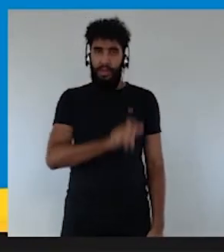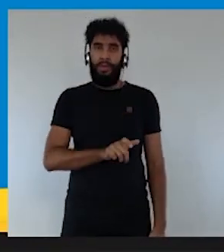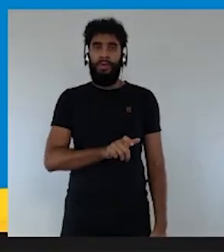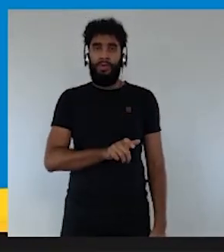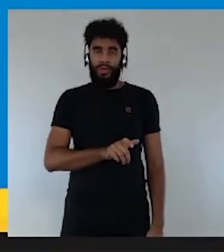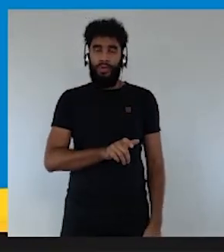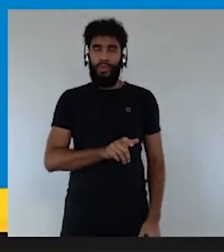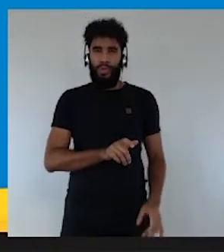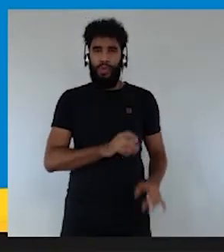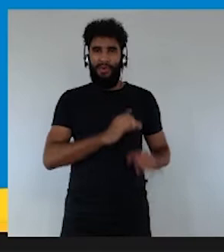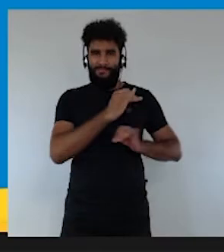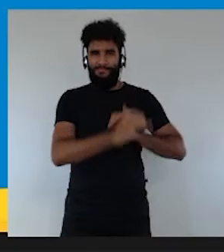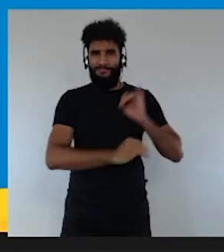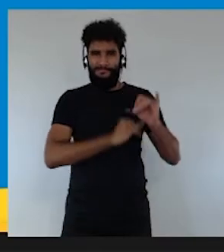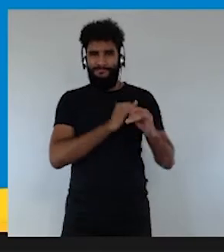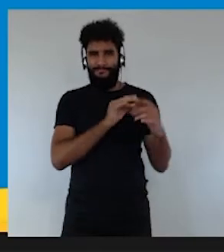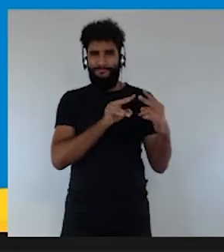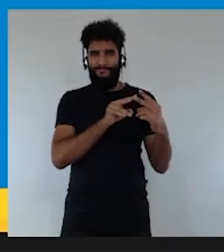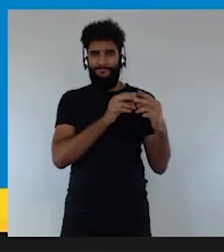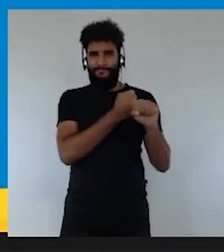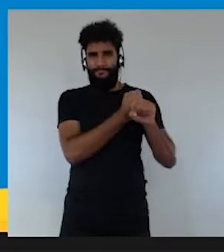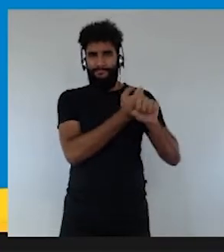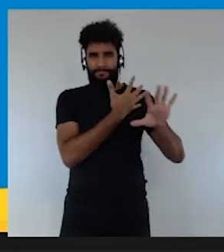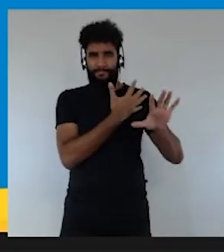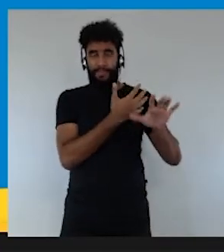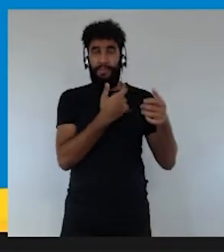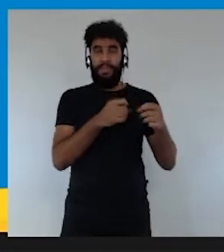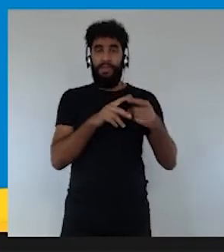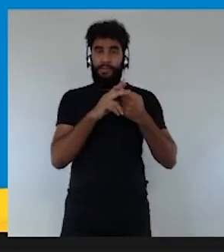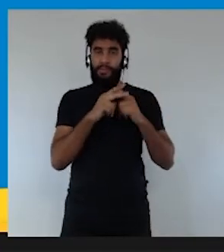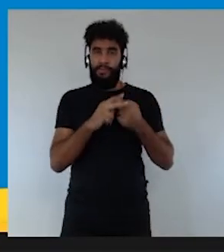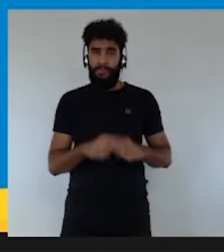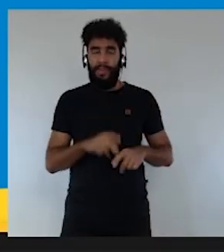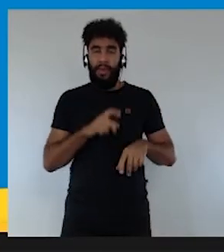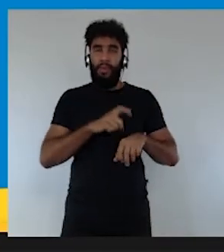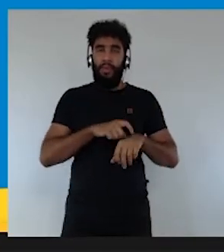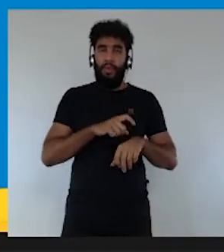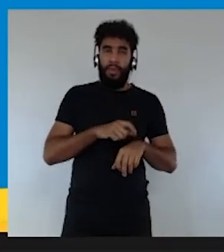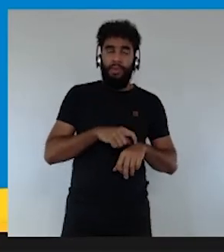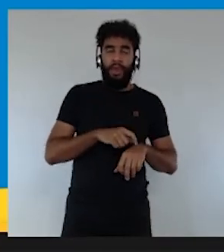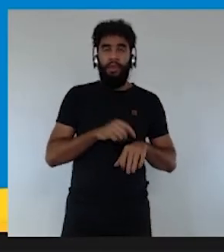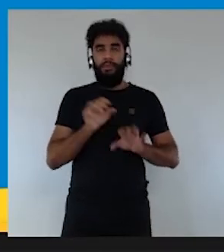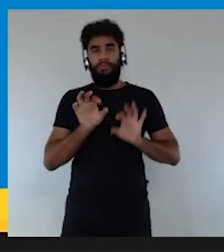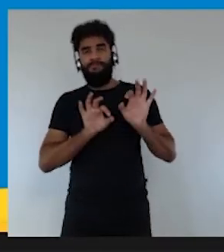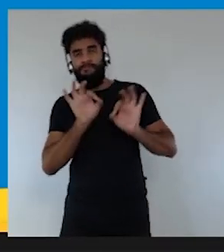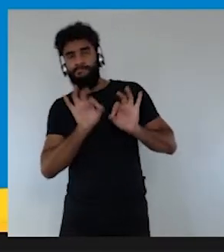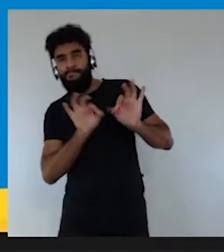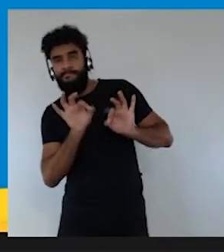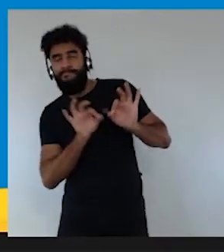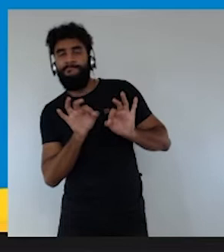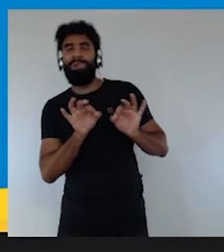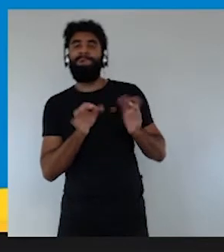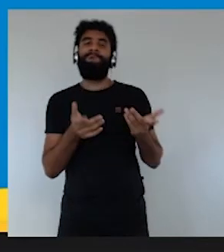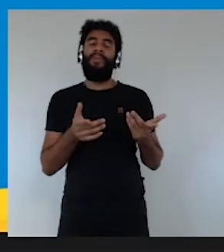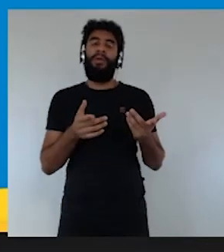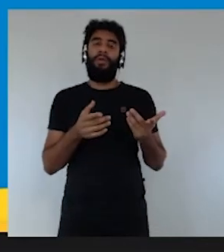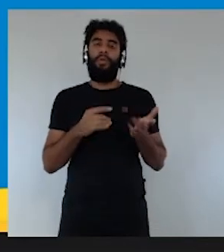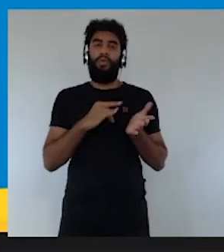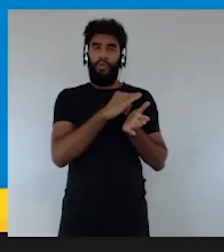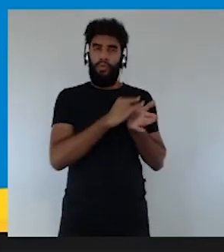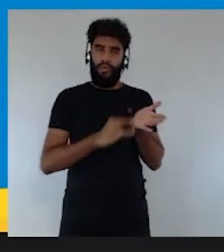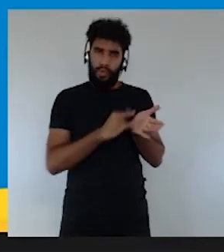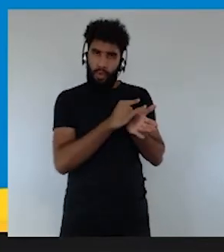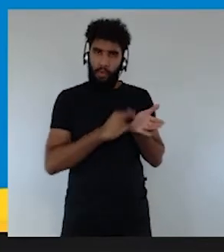o instrumento eletrônico. Então, é importante adequar o tempo para isso. É importante organizar os documentos que